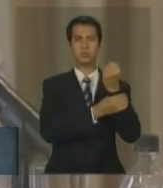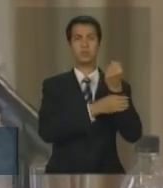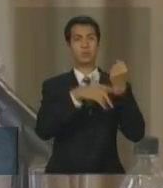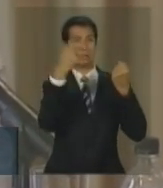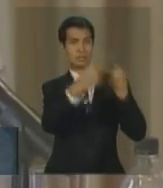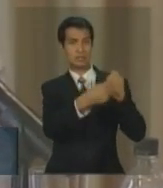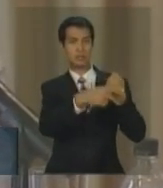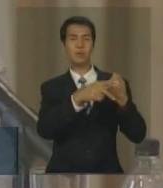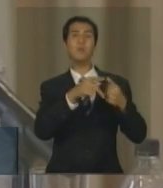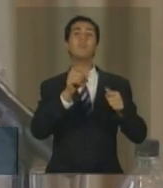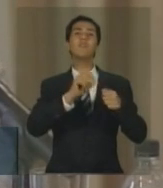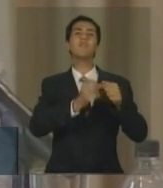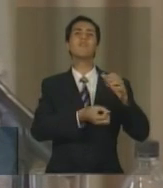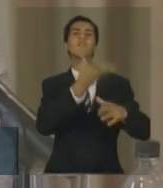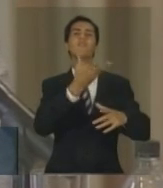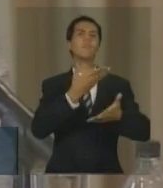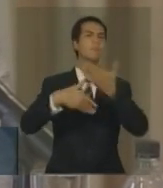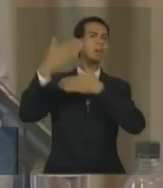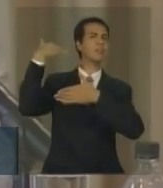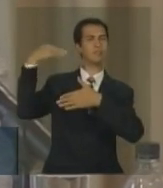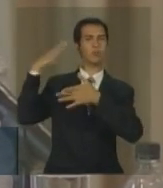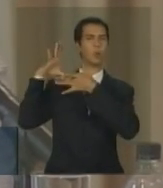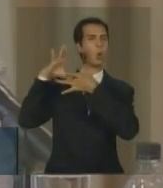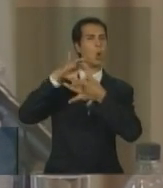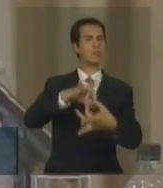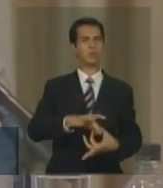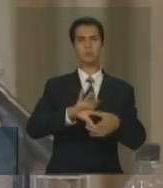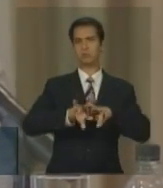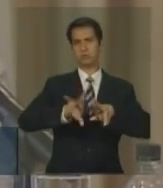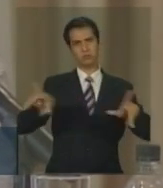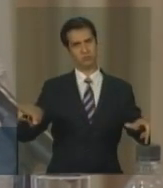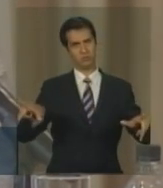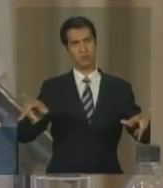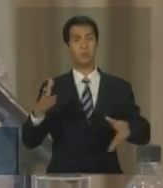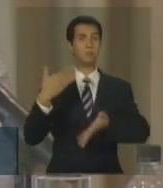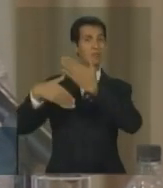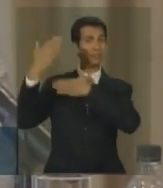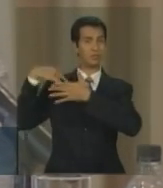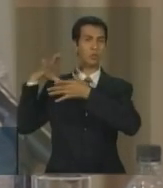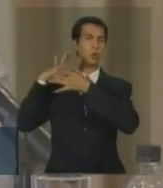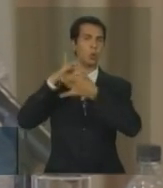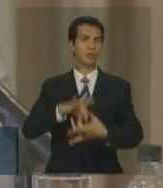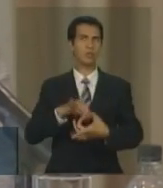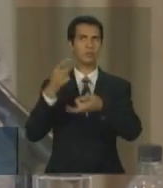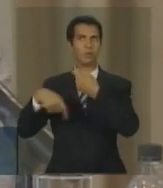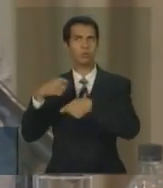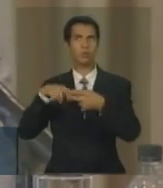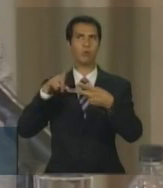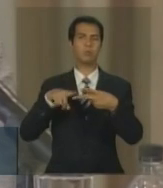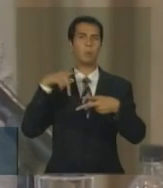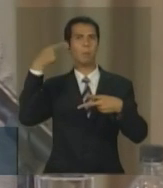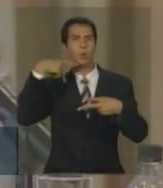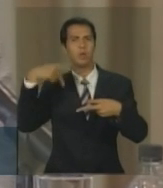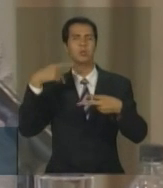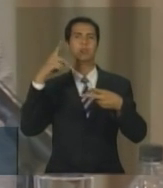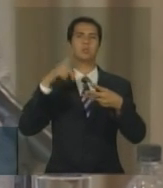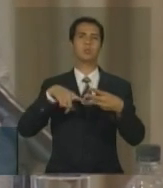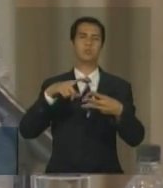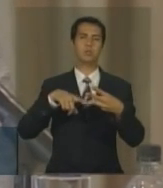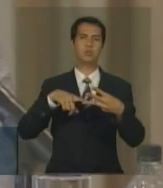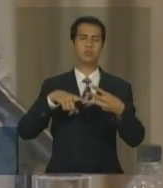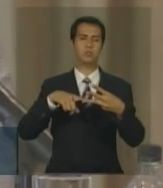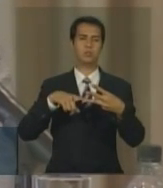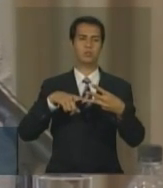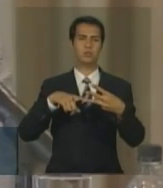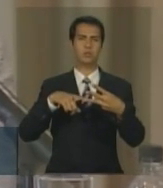foi produzido num outro contexto, tanto econômico como geopolítico, como,